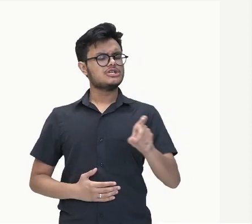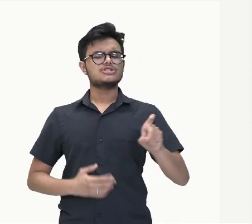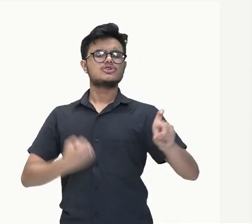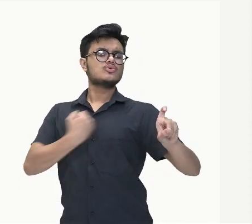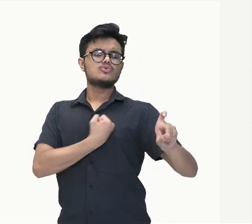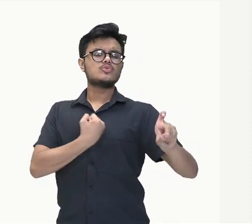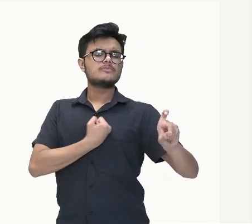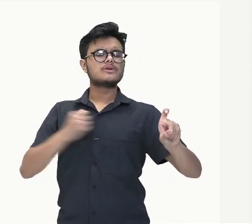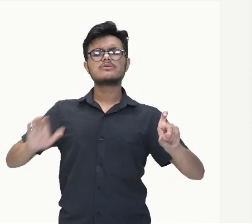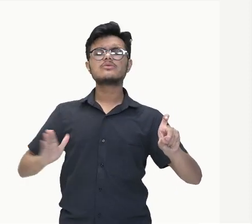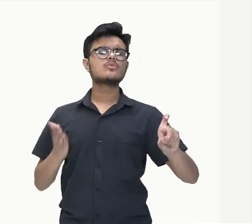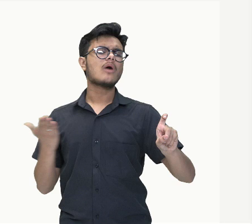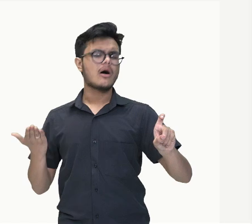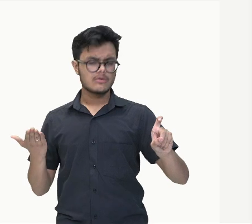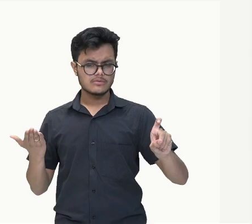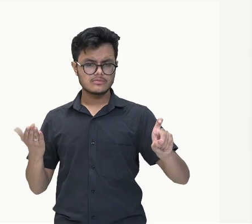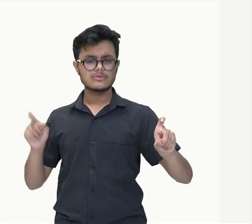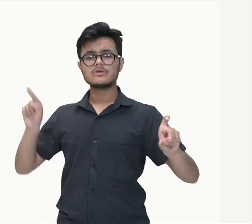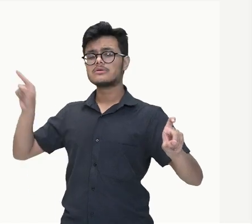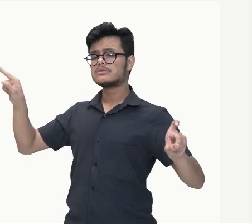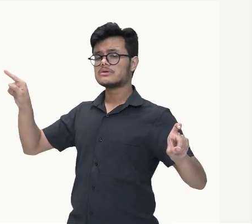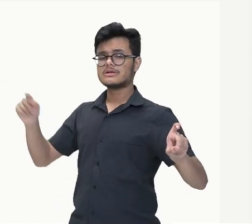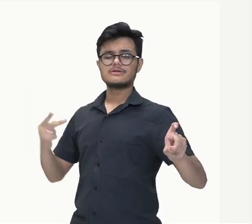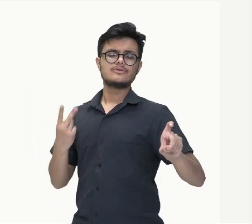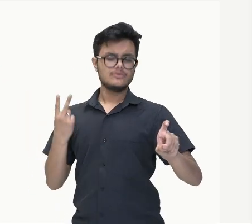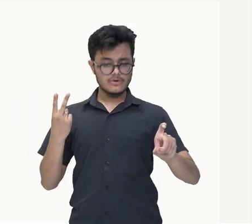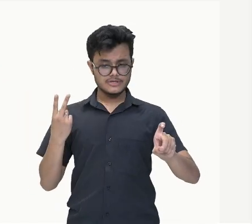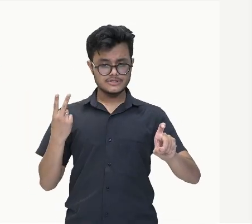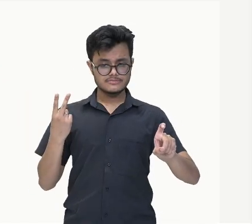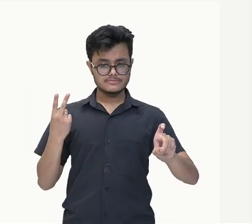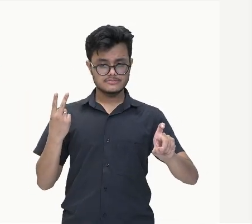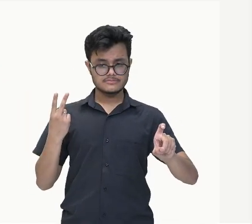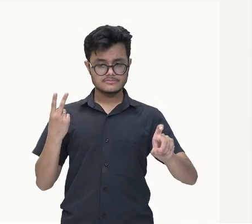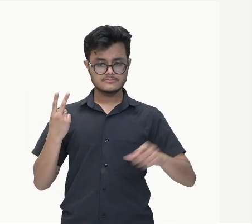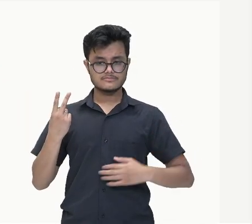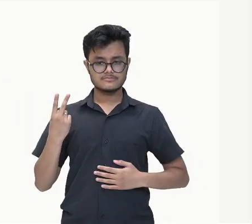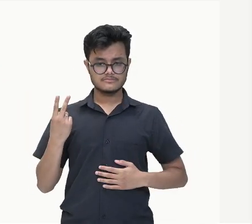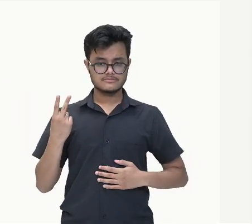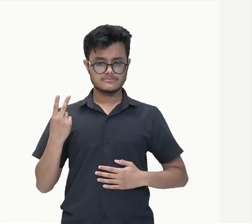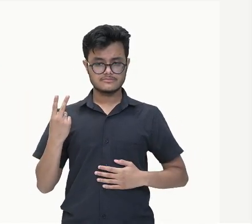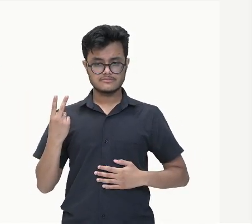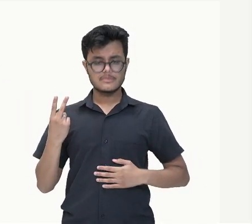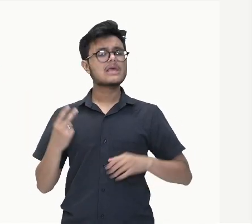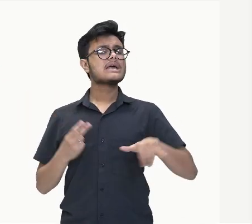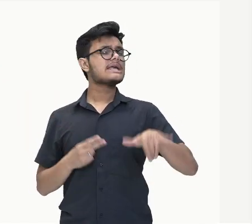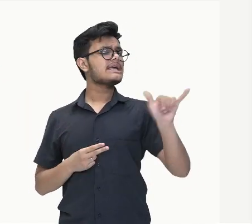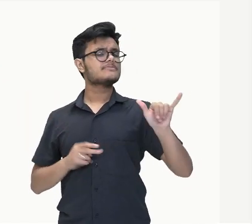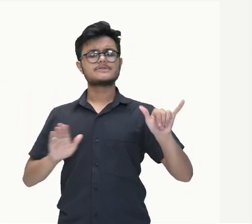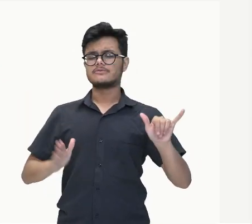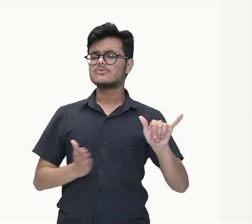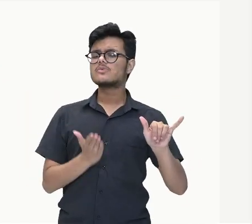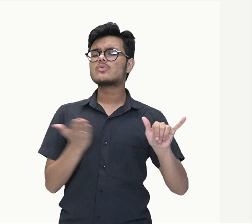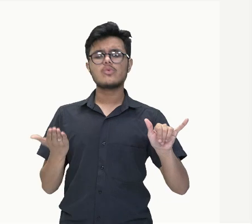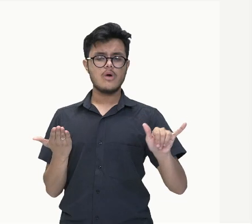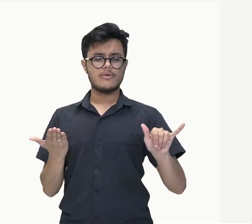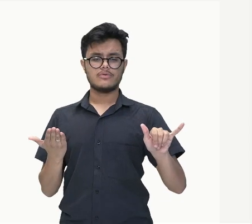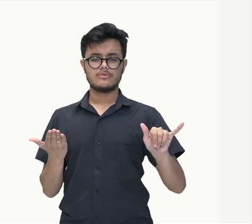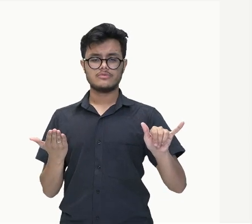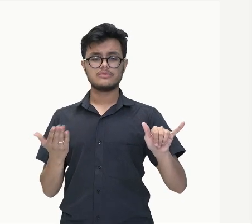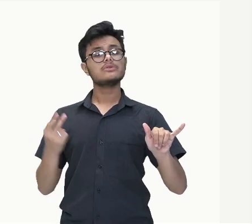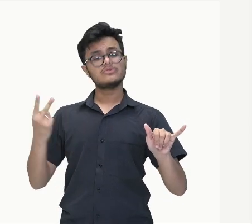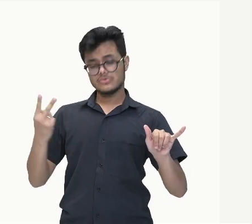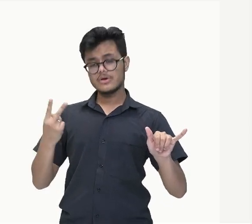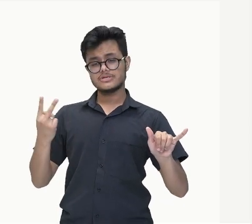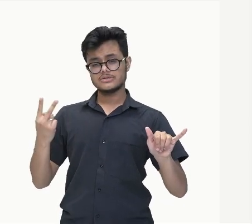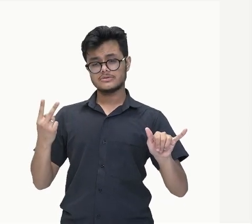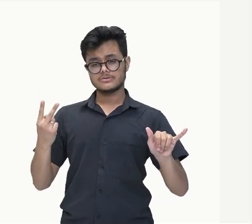caso aí? 2, né? Tá aqui. Qual é o valor da coordenada y? É 2